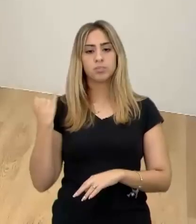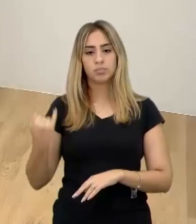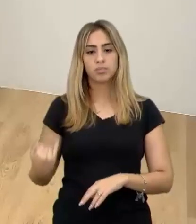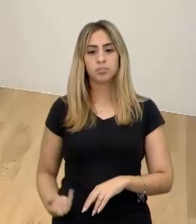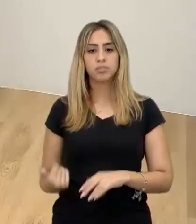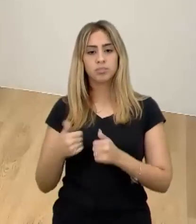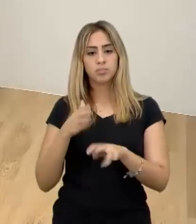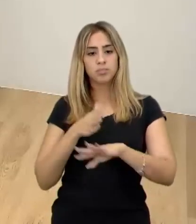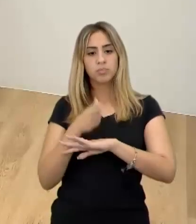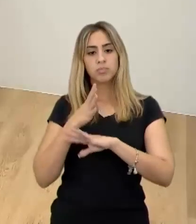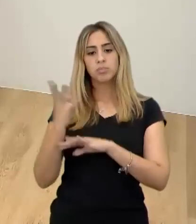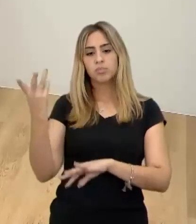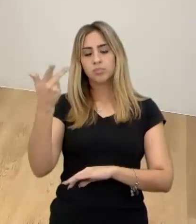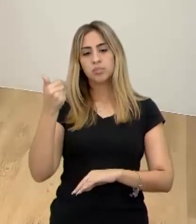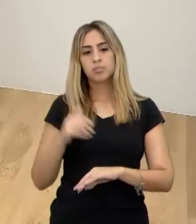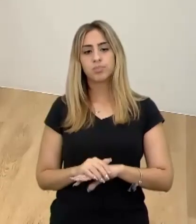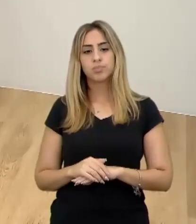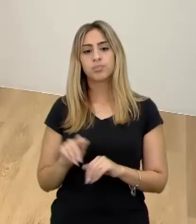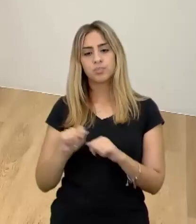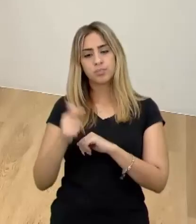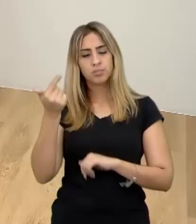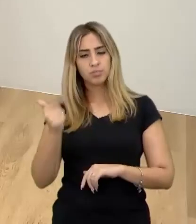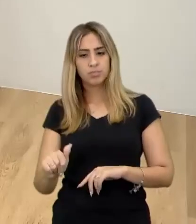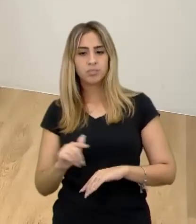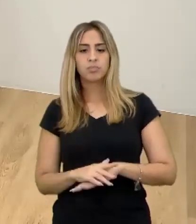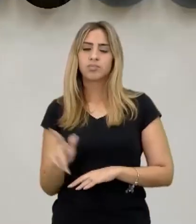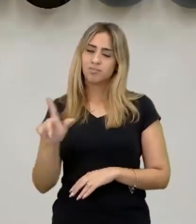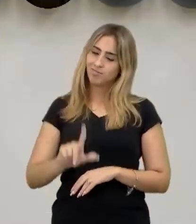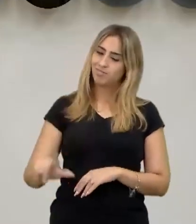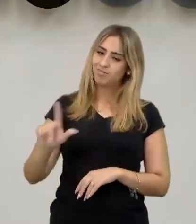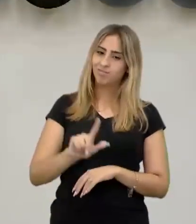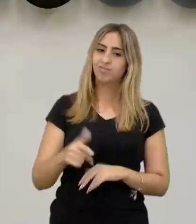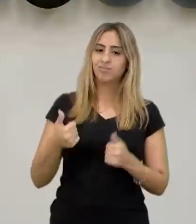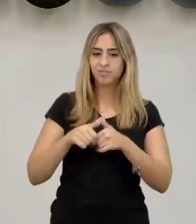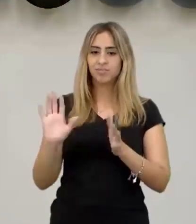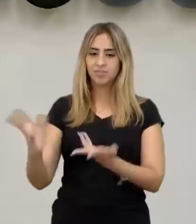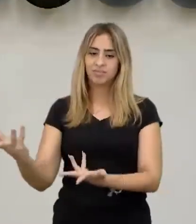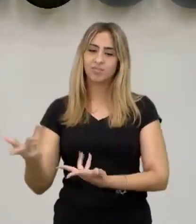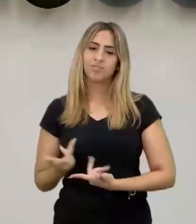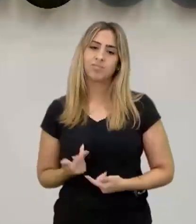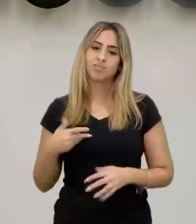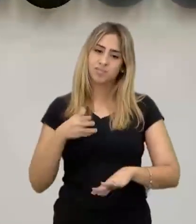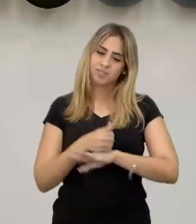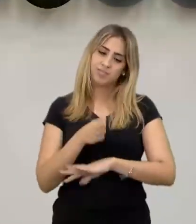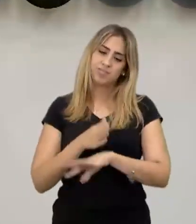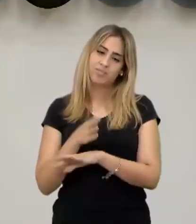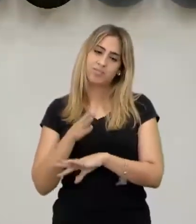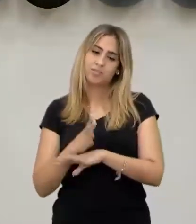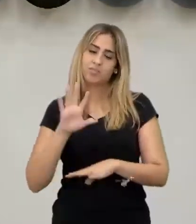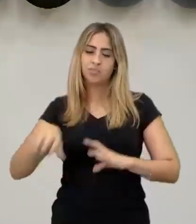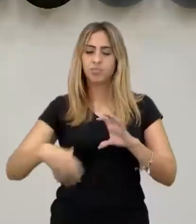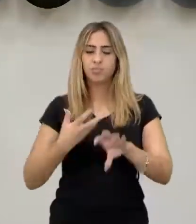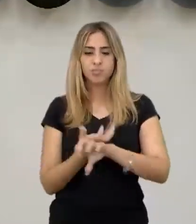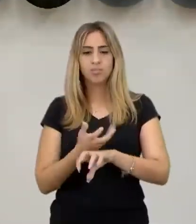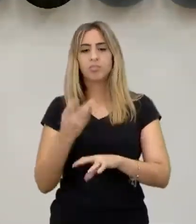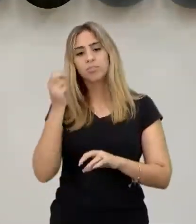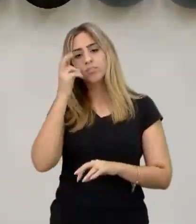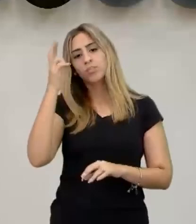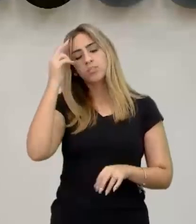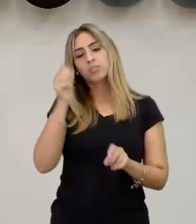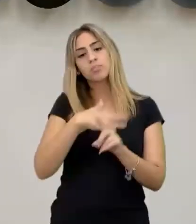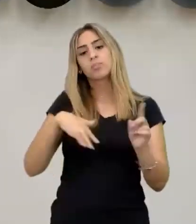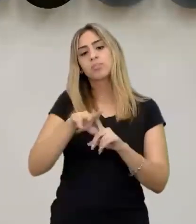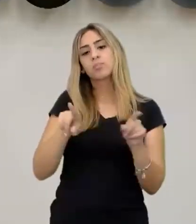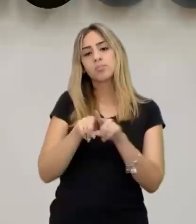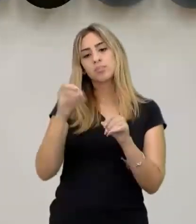pela participação maravilhosa. Faremos isso mais vezes, né, Jennifer? Com certeza. Você já está convidada para participar do componente Cultura e Sociedade também.